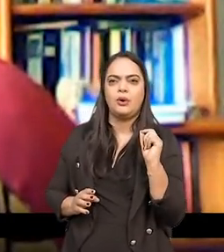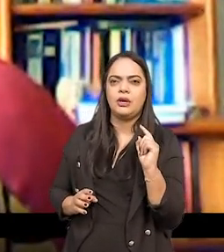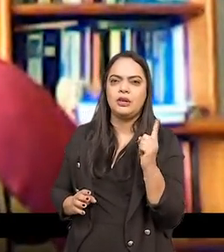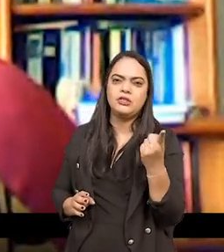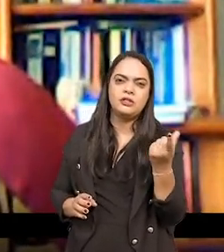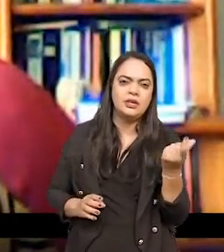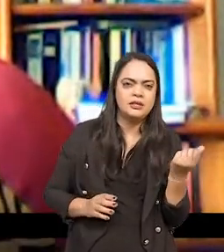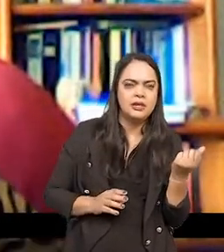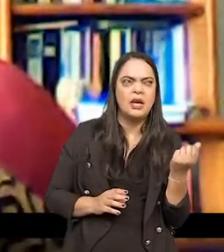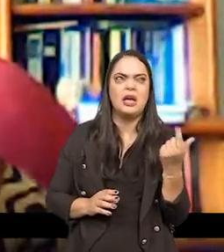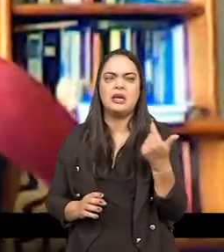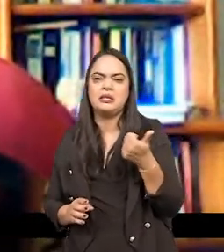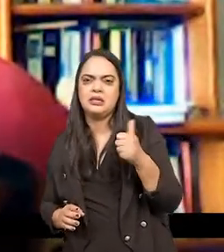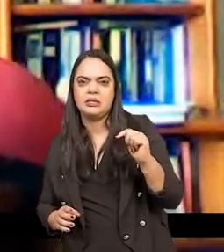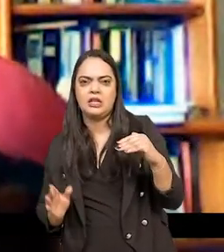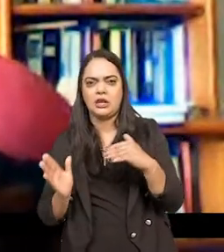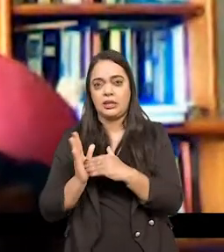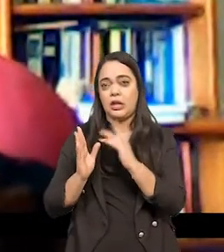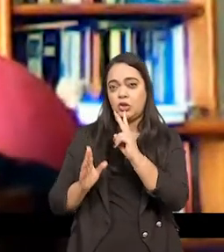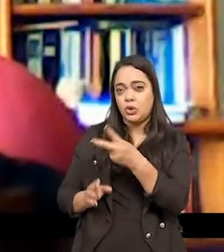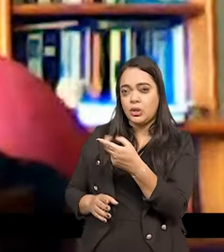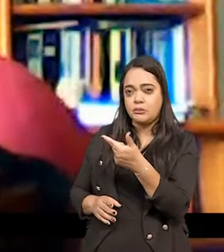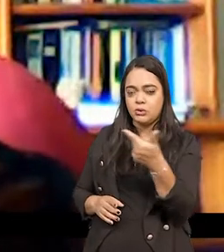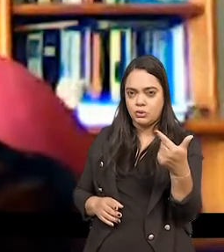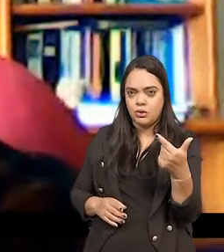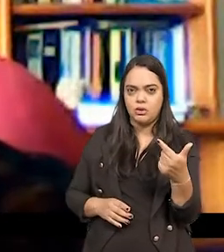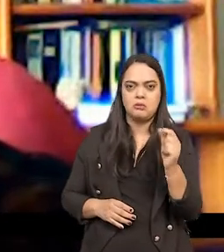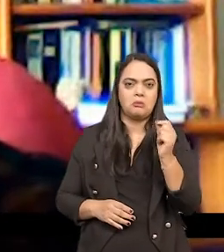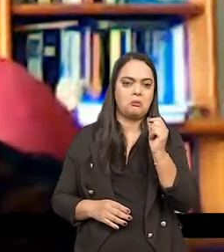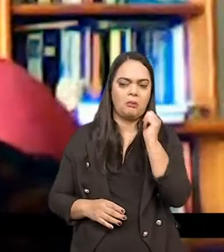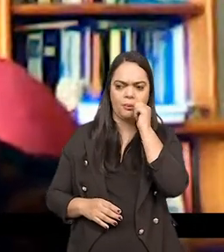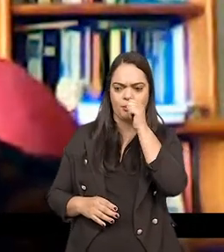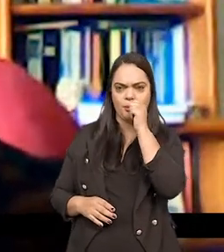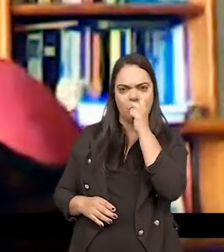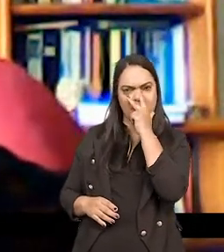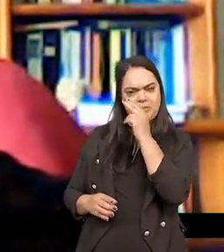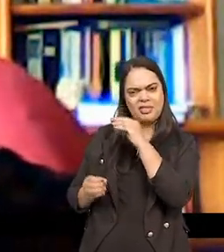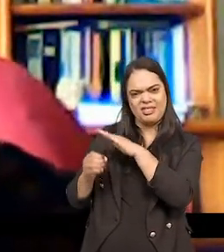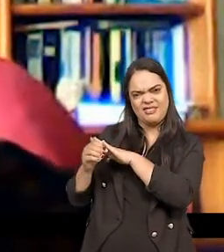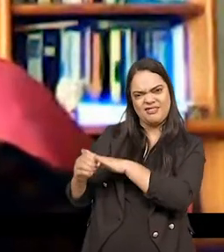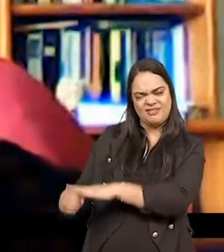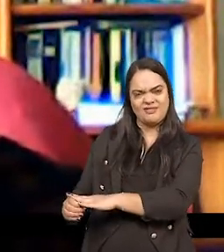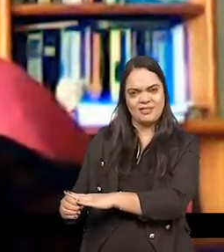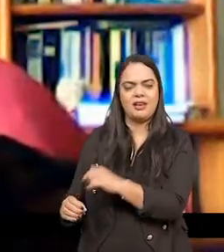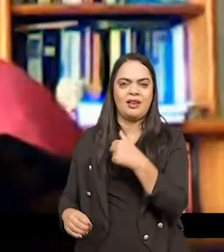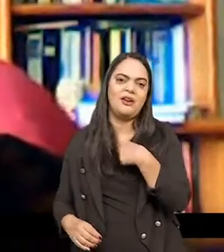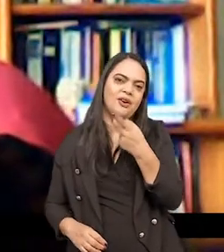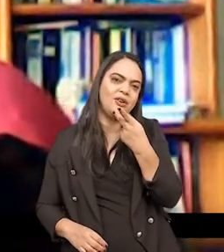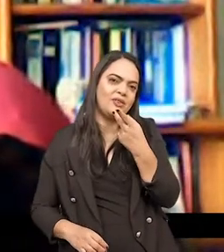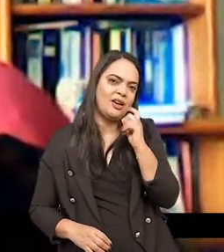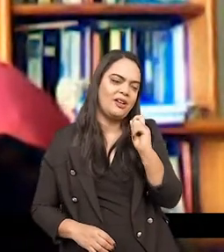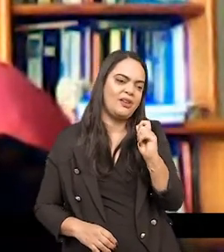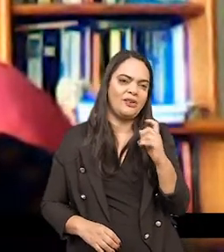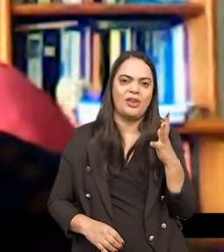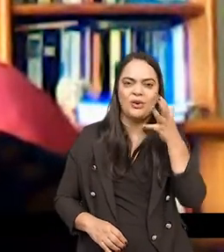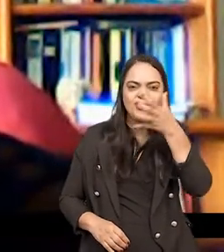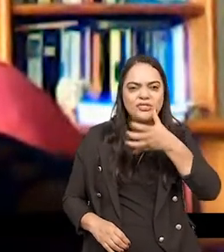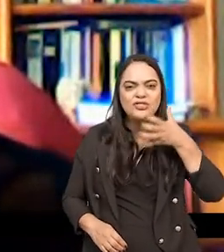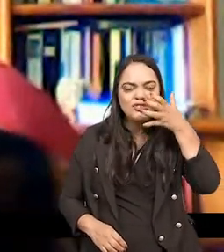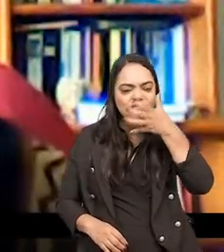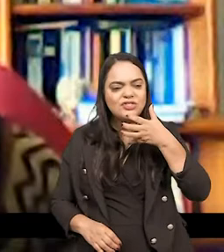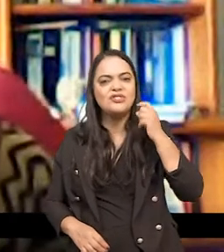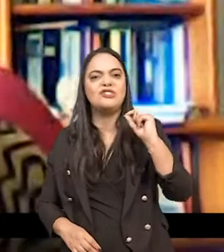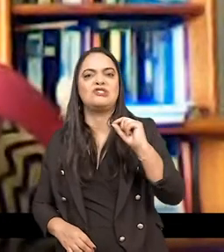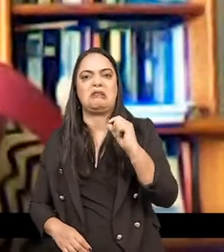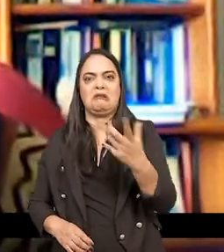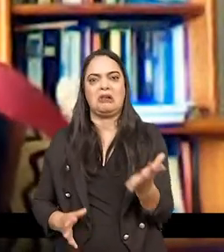quase um nada, e quando eu falo para vocês da subjetivação desses discursos que constroem verdade, não é? Nesse